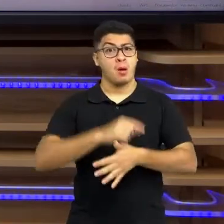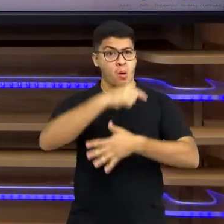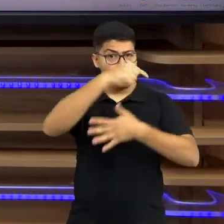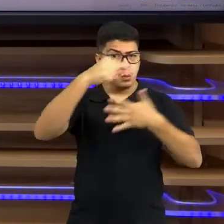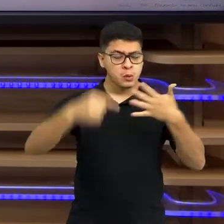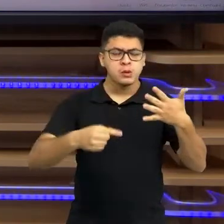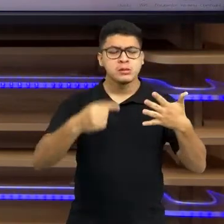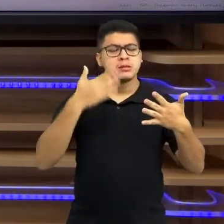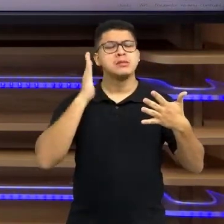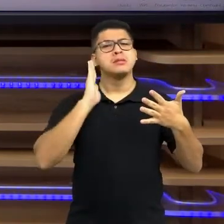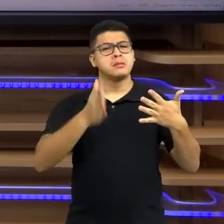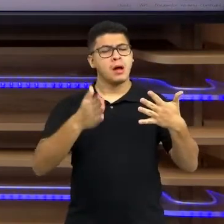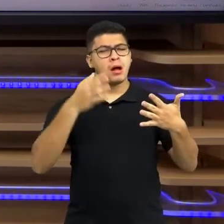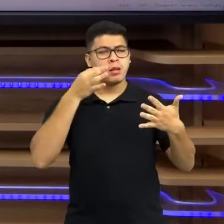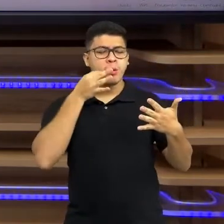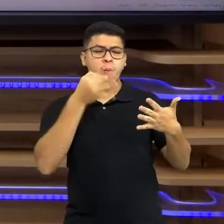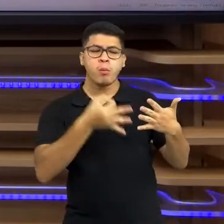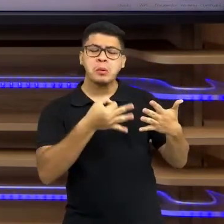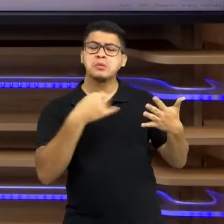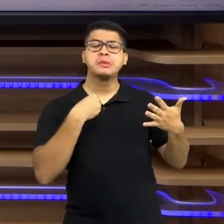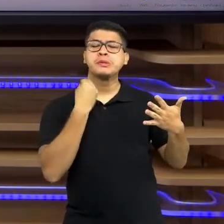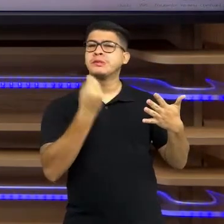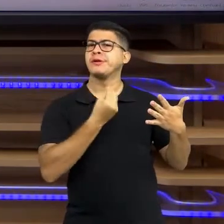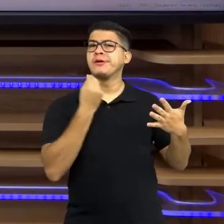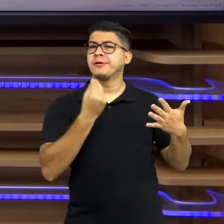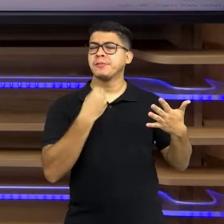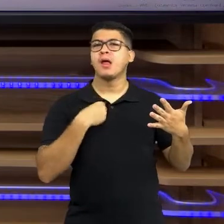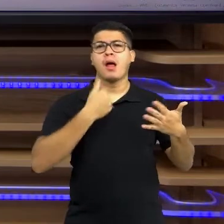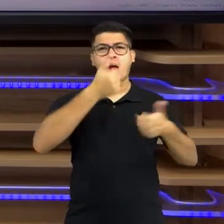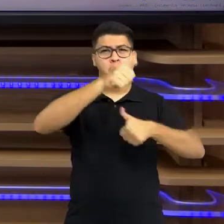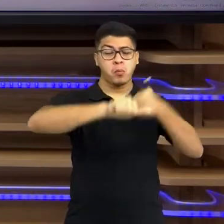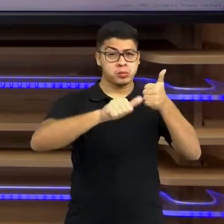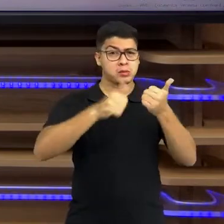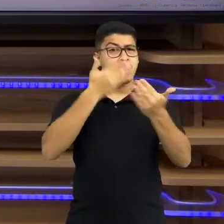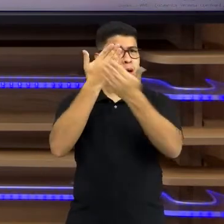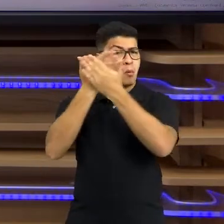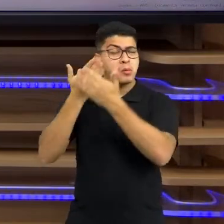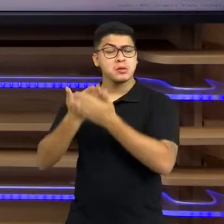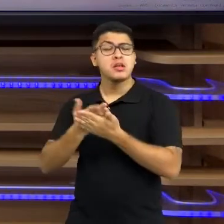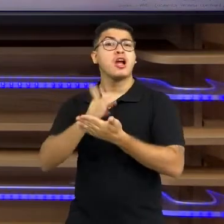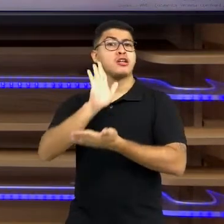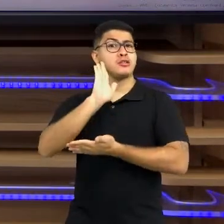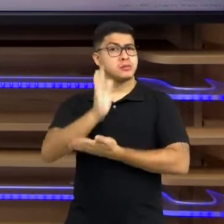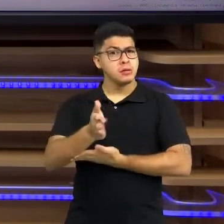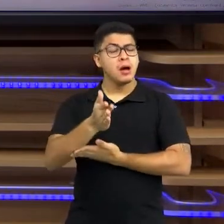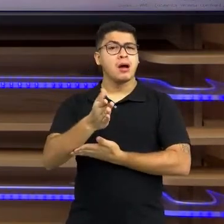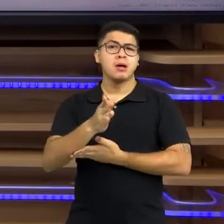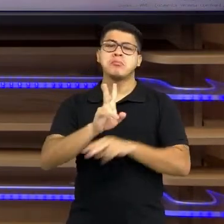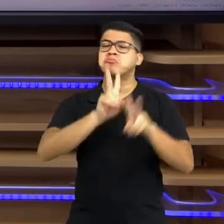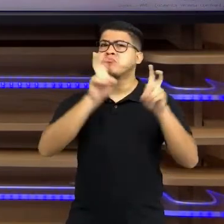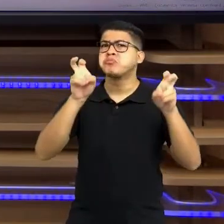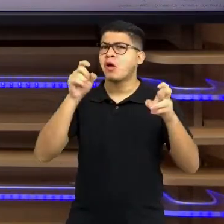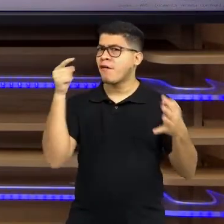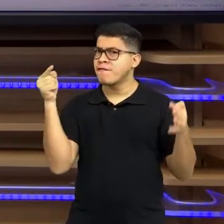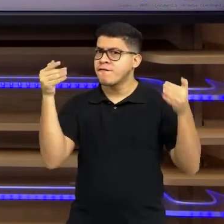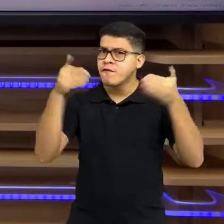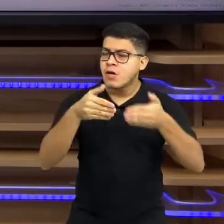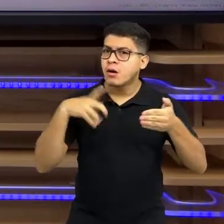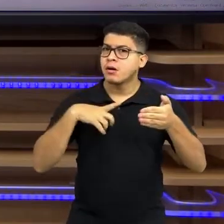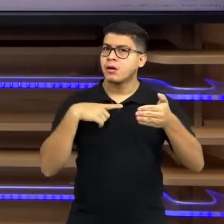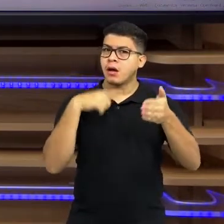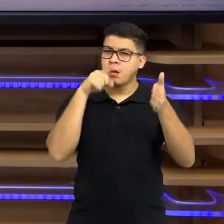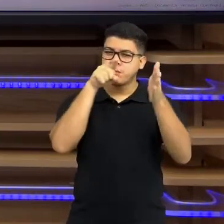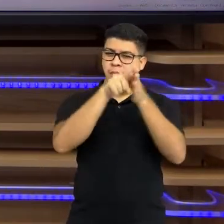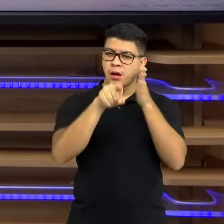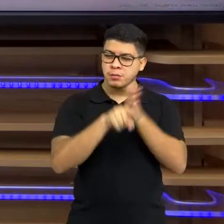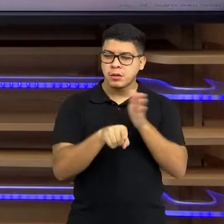alternativas, elas já trazem um pouco aquilo que foi trabalhado na nossa aula, então é muito interessante a gente focar nessas alternativas, né? E aí é uma